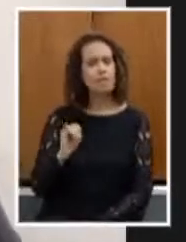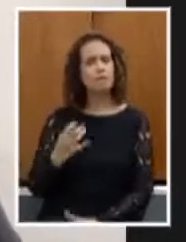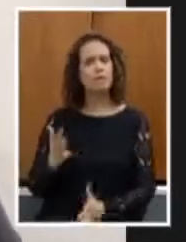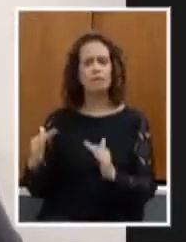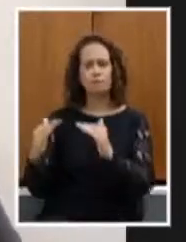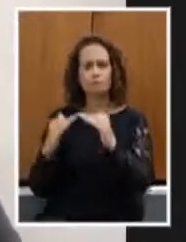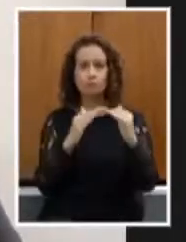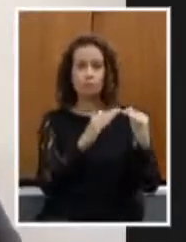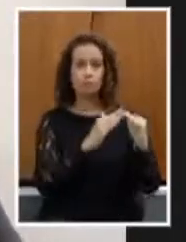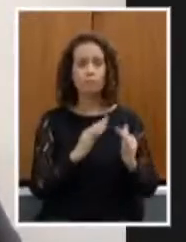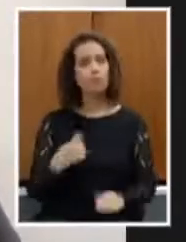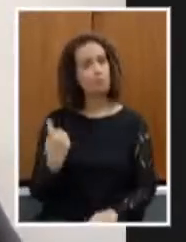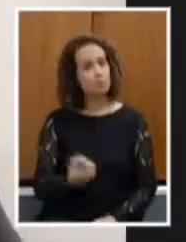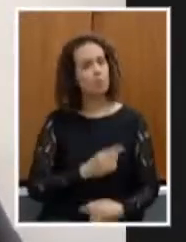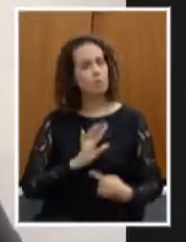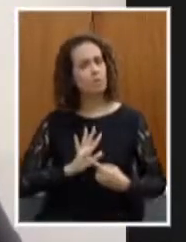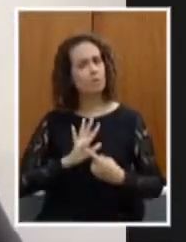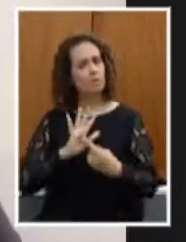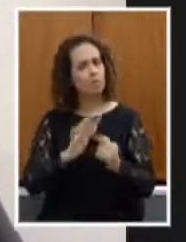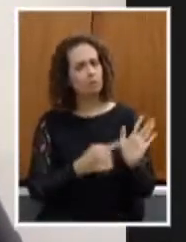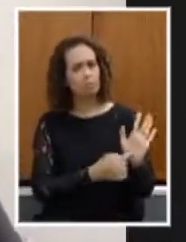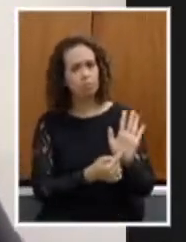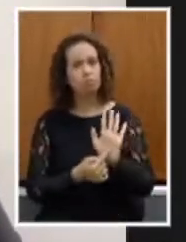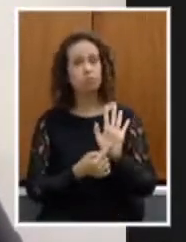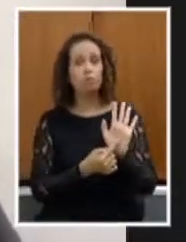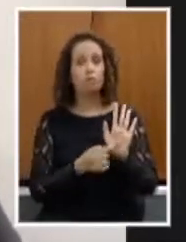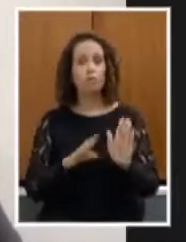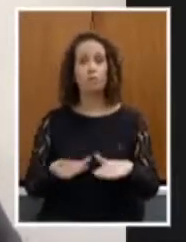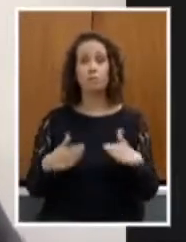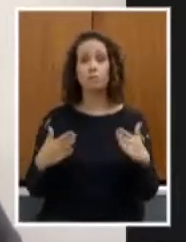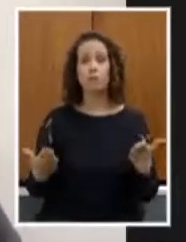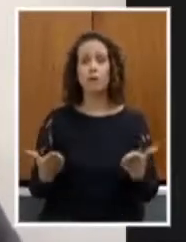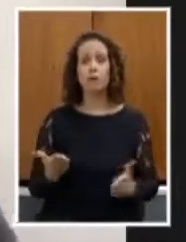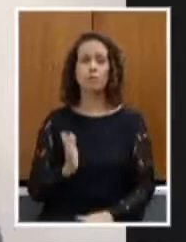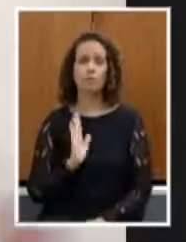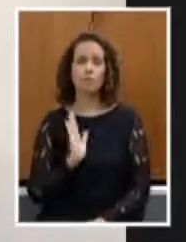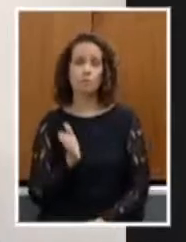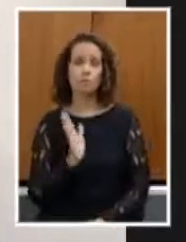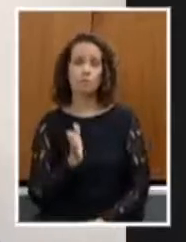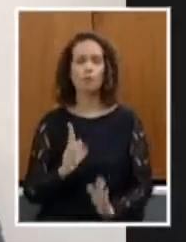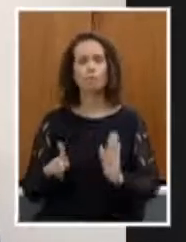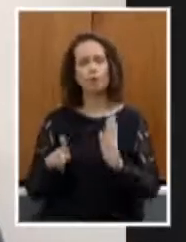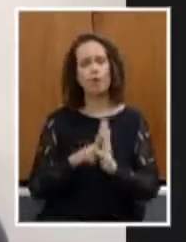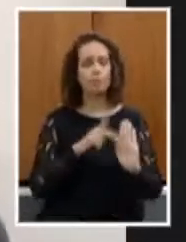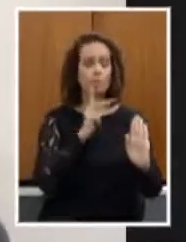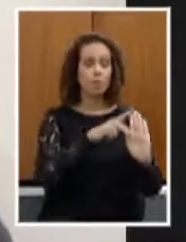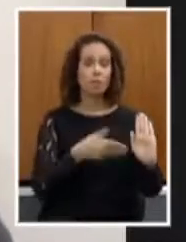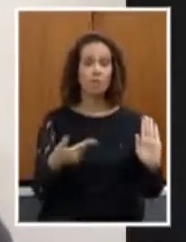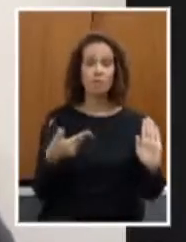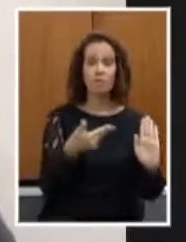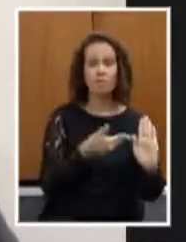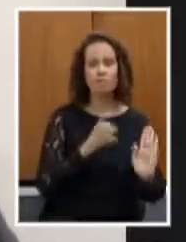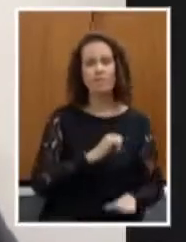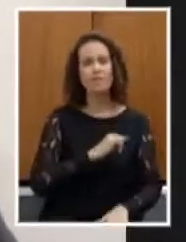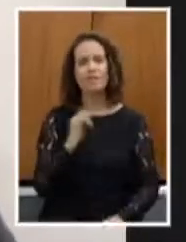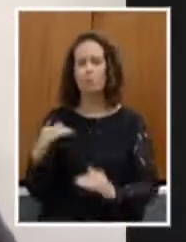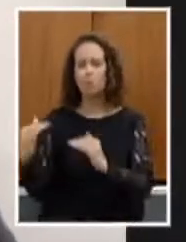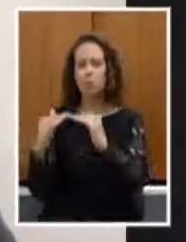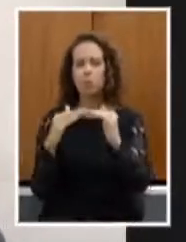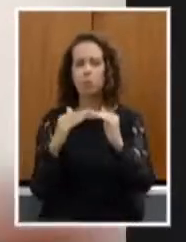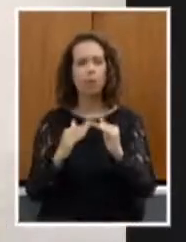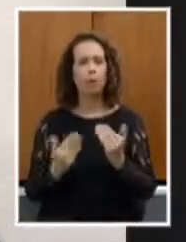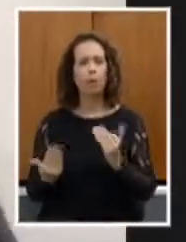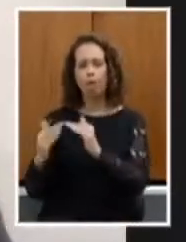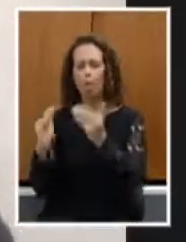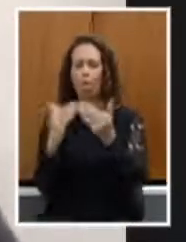nós colocaremos em pauta. Estão nesse rol esse próprio projeto. Se não tiver consenso, no